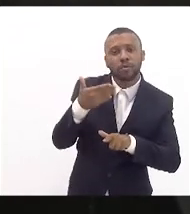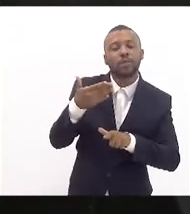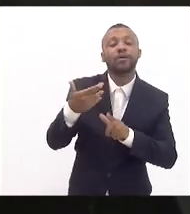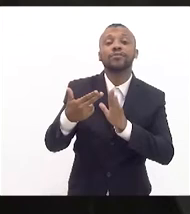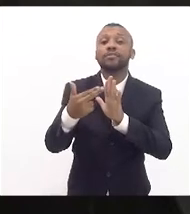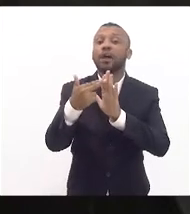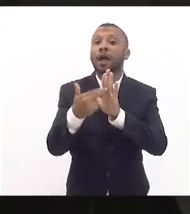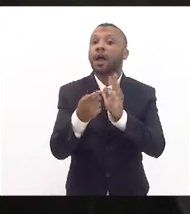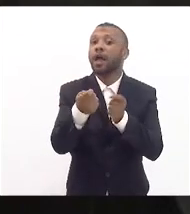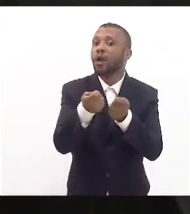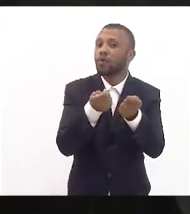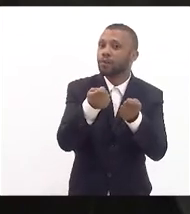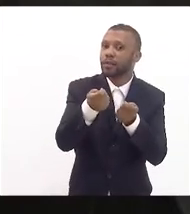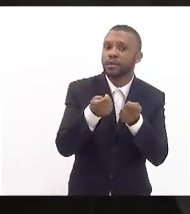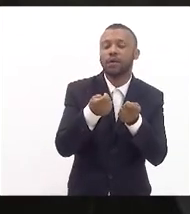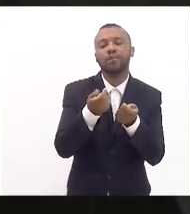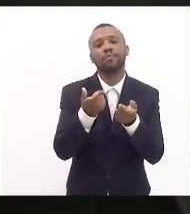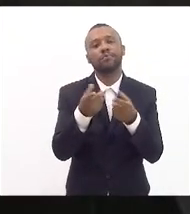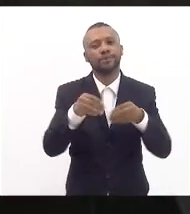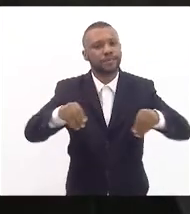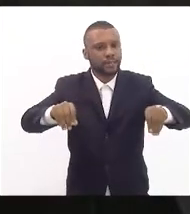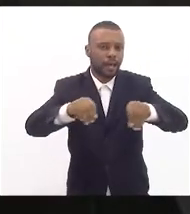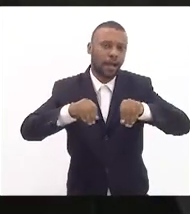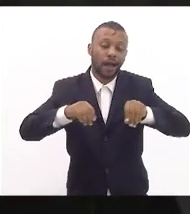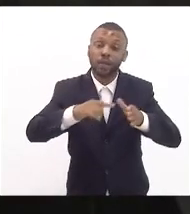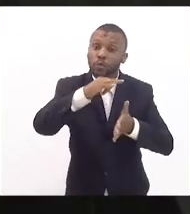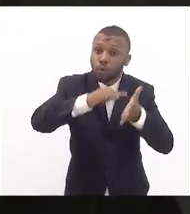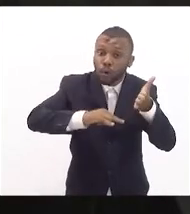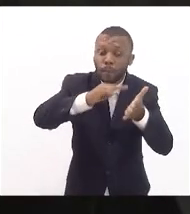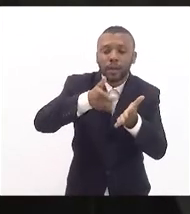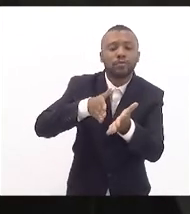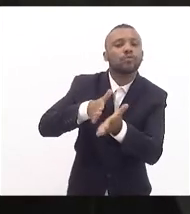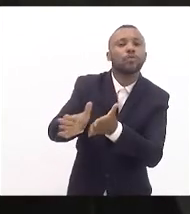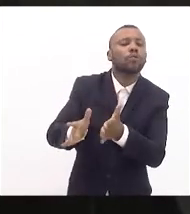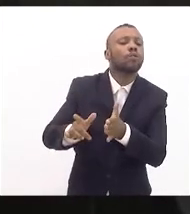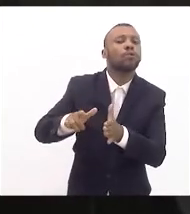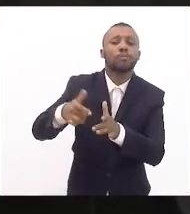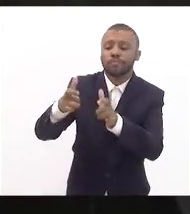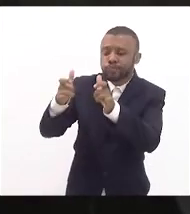fundiária, documento expedido pelo município.